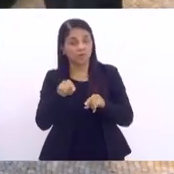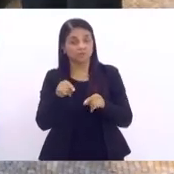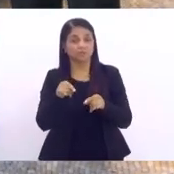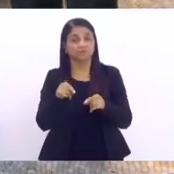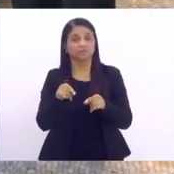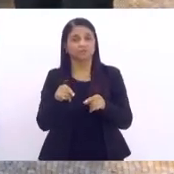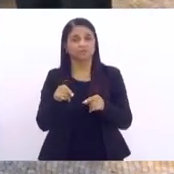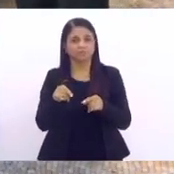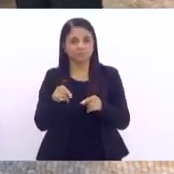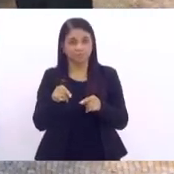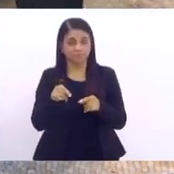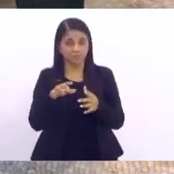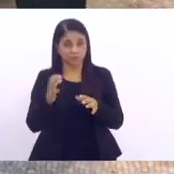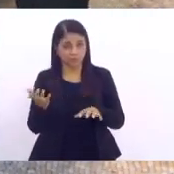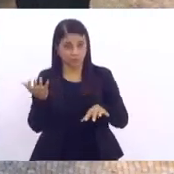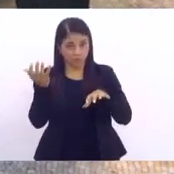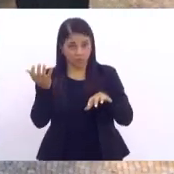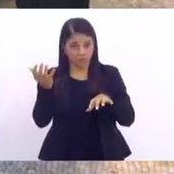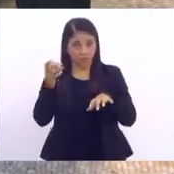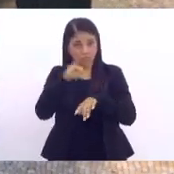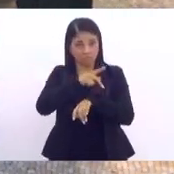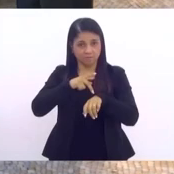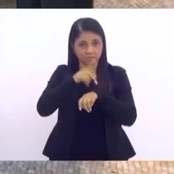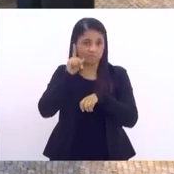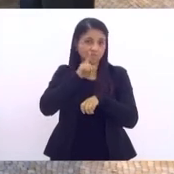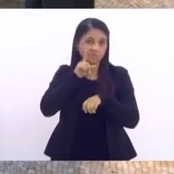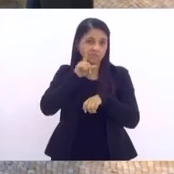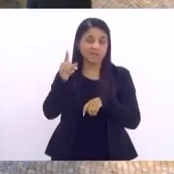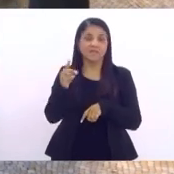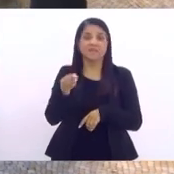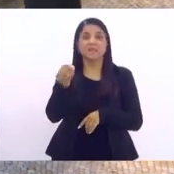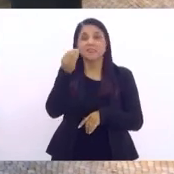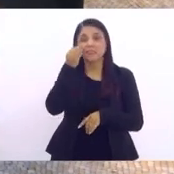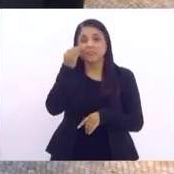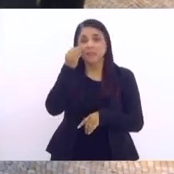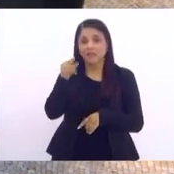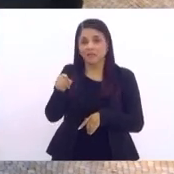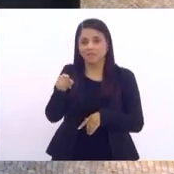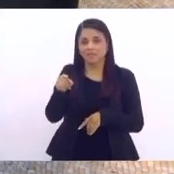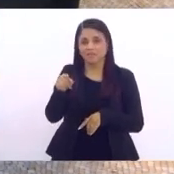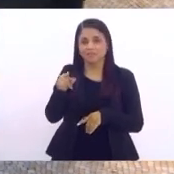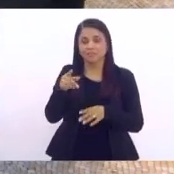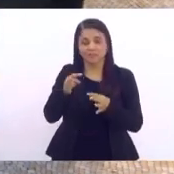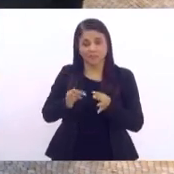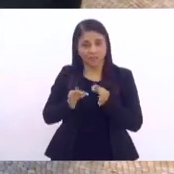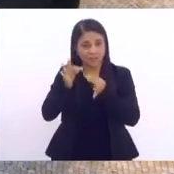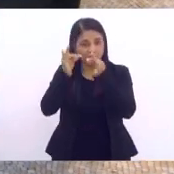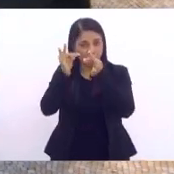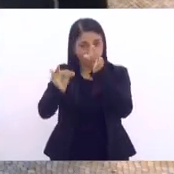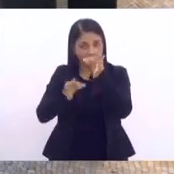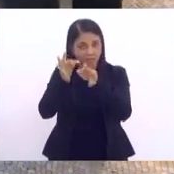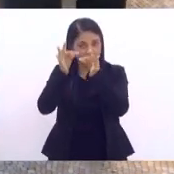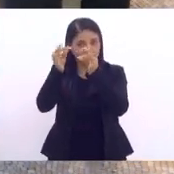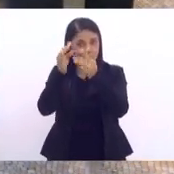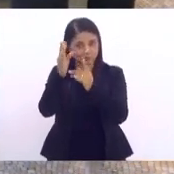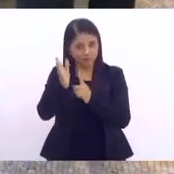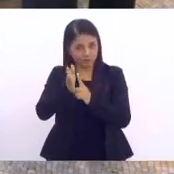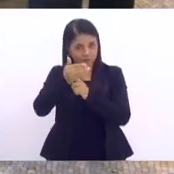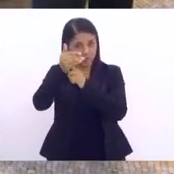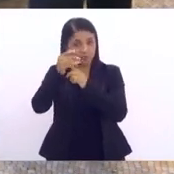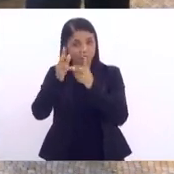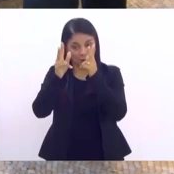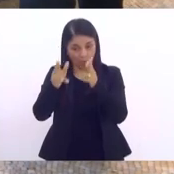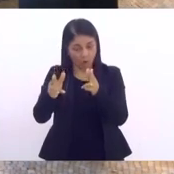americano, foi realizado testes com essa mesma tecnologia que tem aqui, agora atrás da gente em cada mesa.